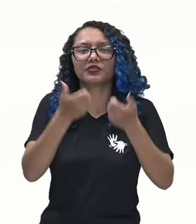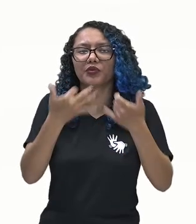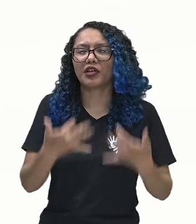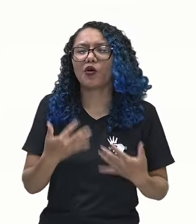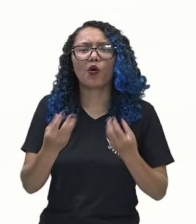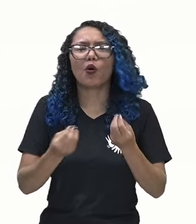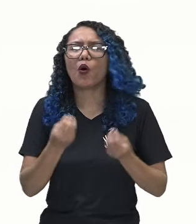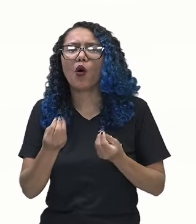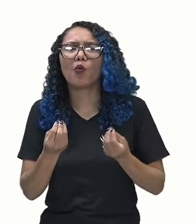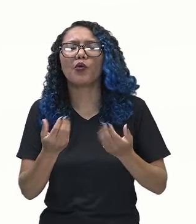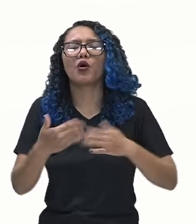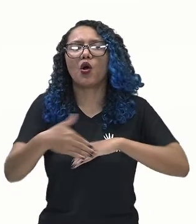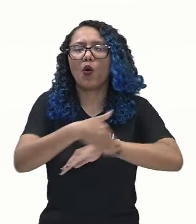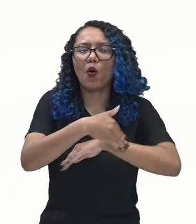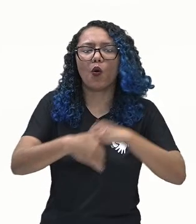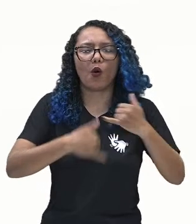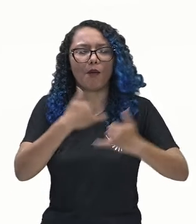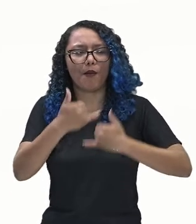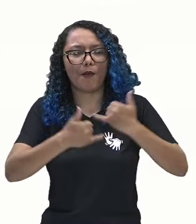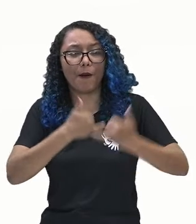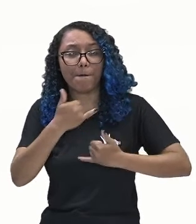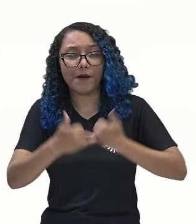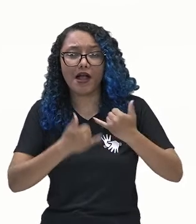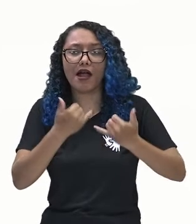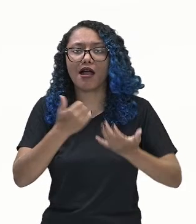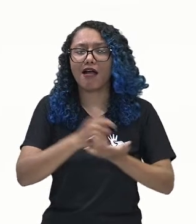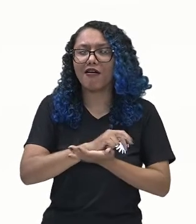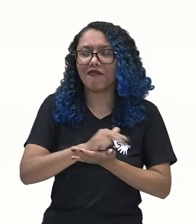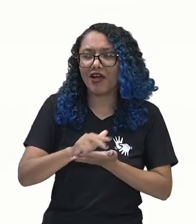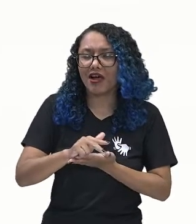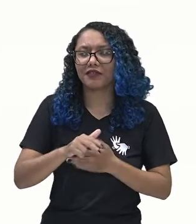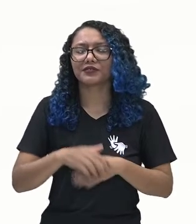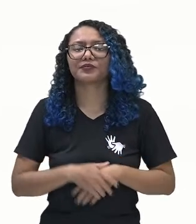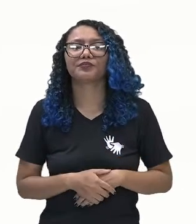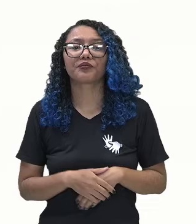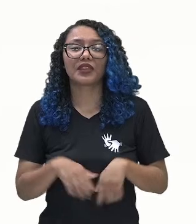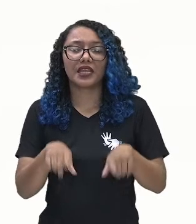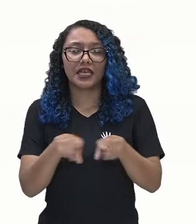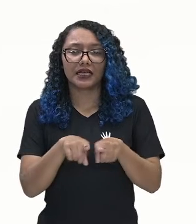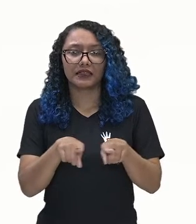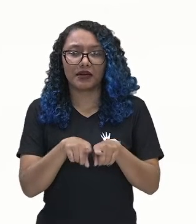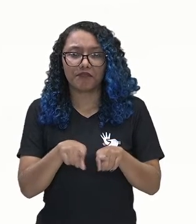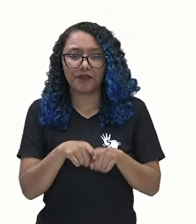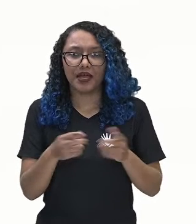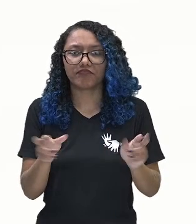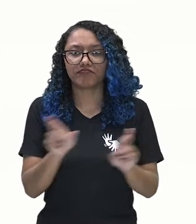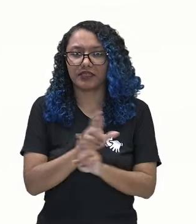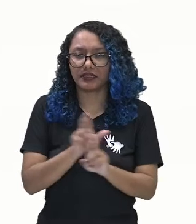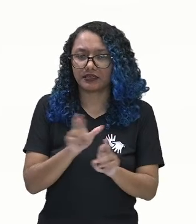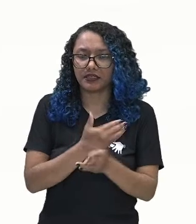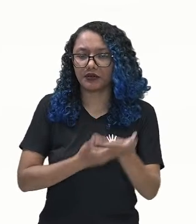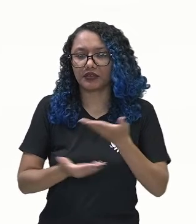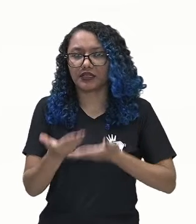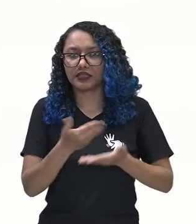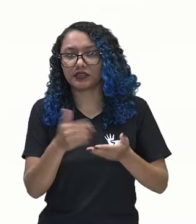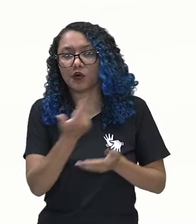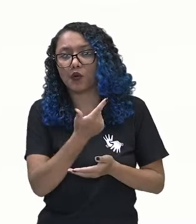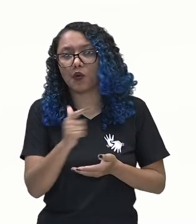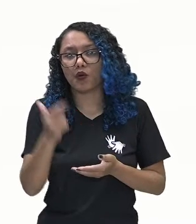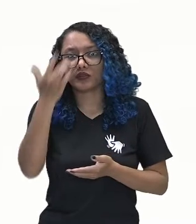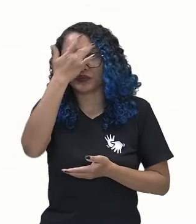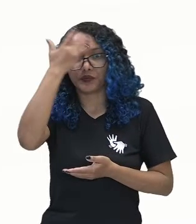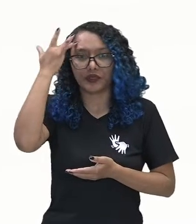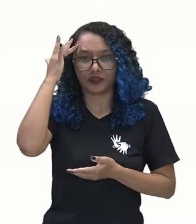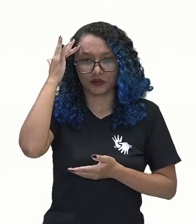na rua com os coleguinhas, e as relações que mantemos com outras pessoas, né, com a sociedade aí